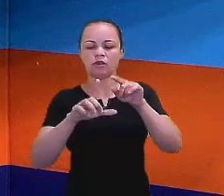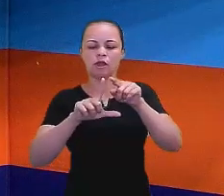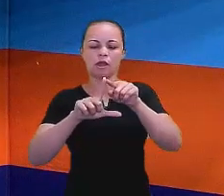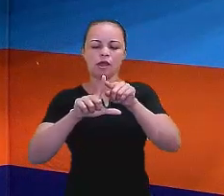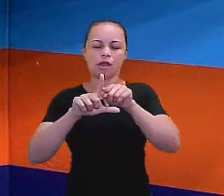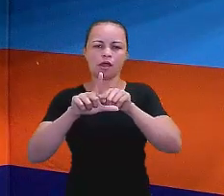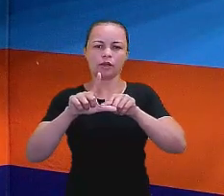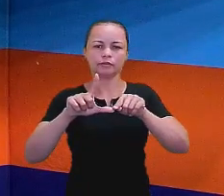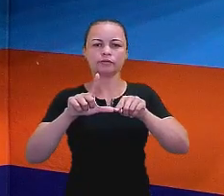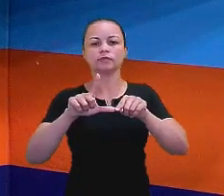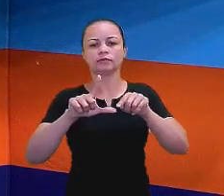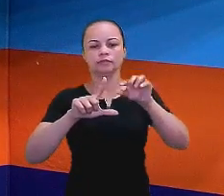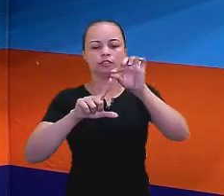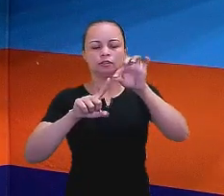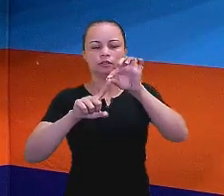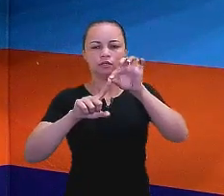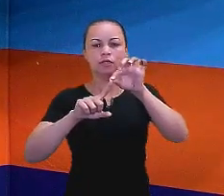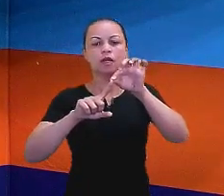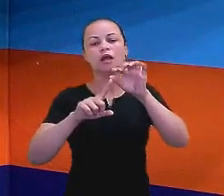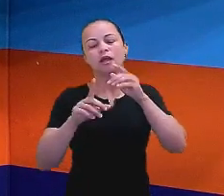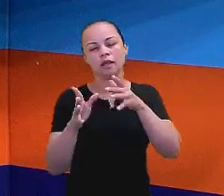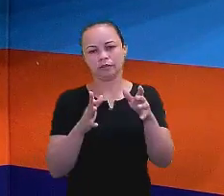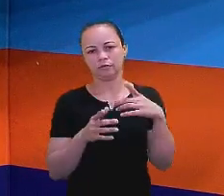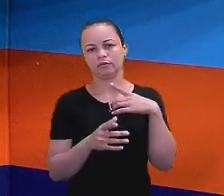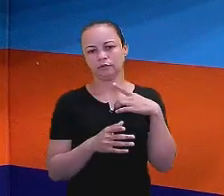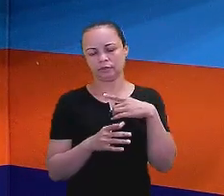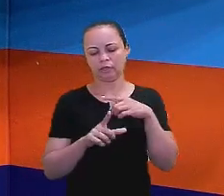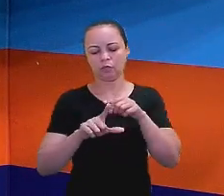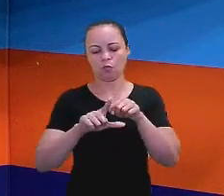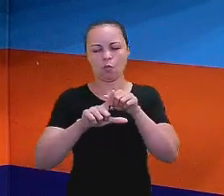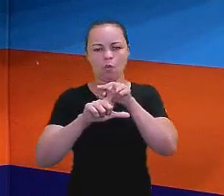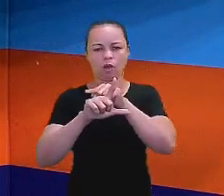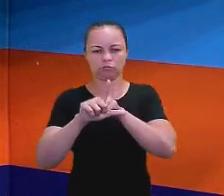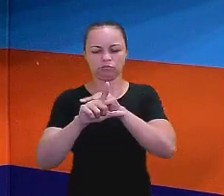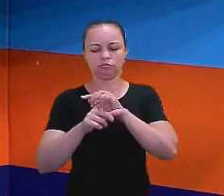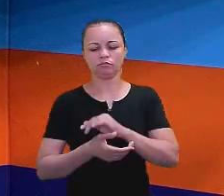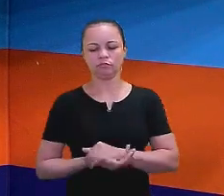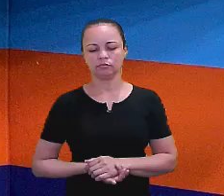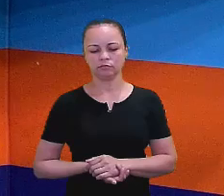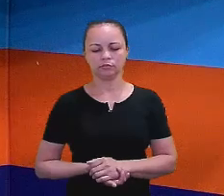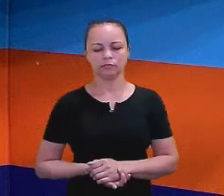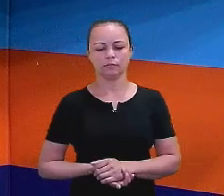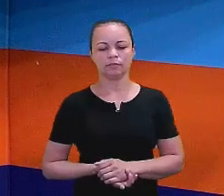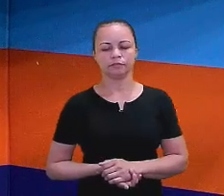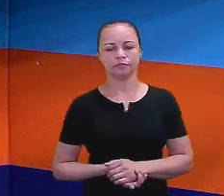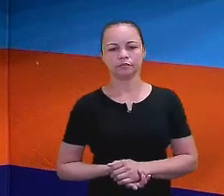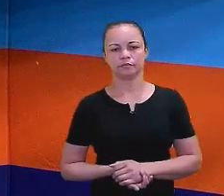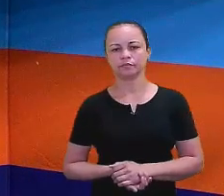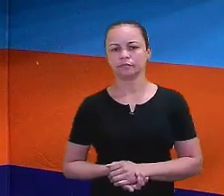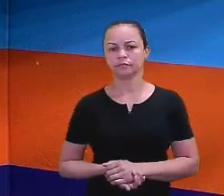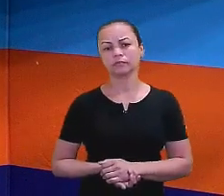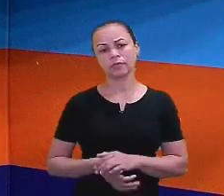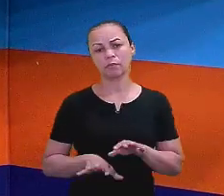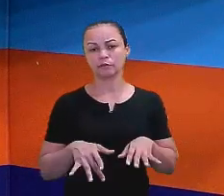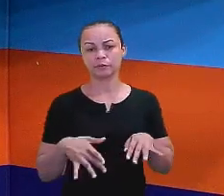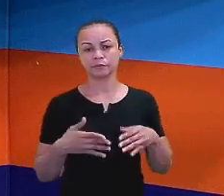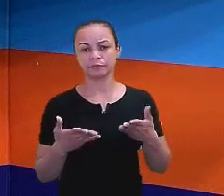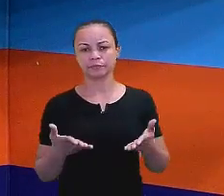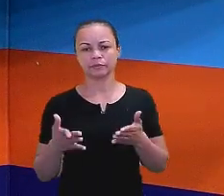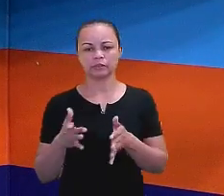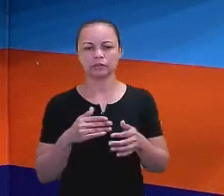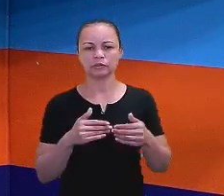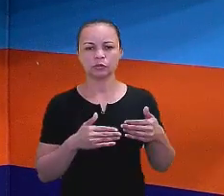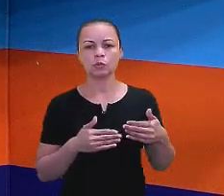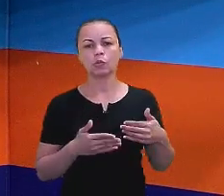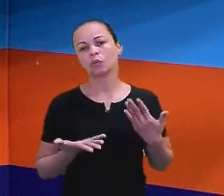região formada internamente, eu tenho o ângulo interno, tá? Então, é mais ou menos isso. E a gente